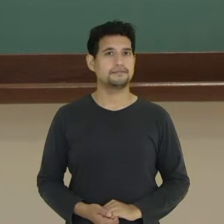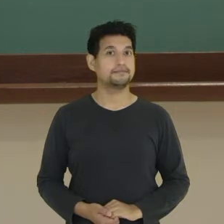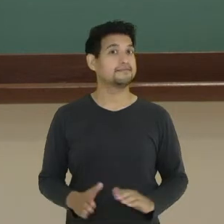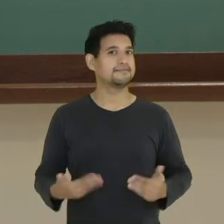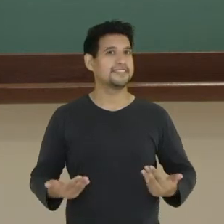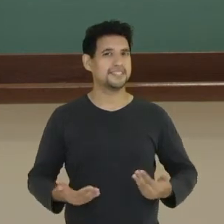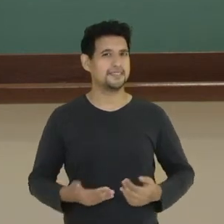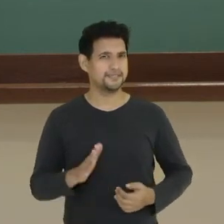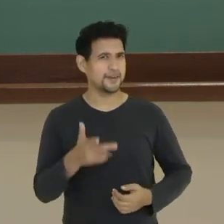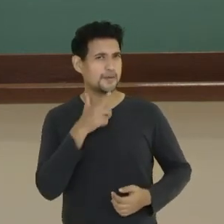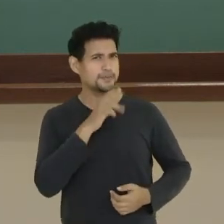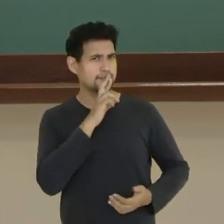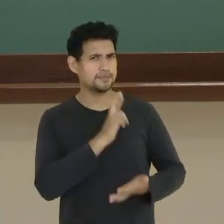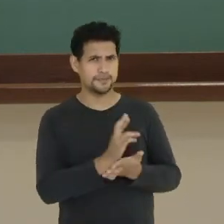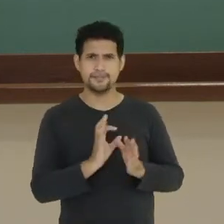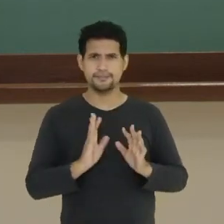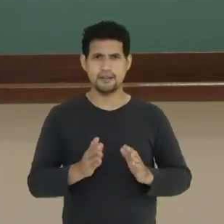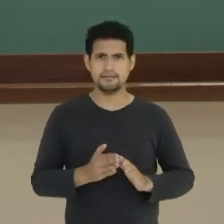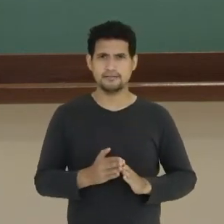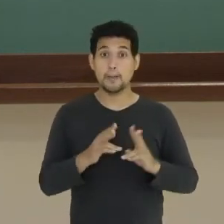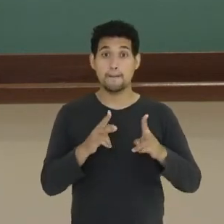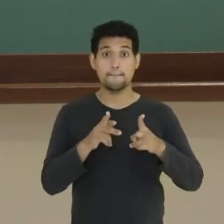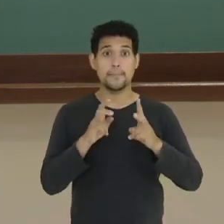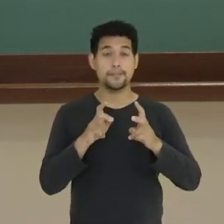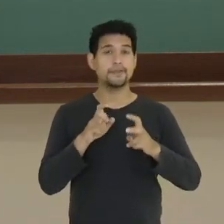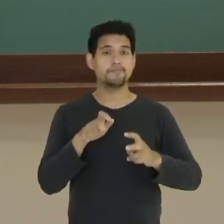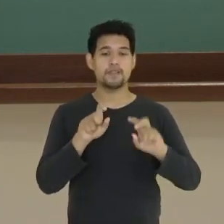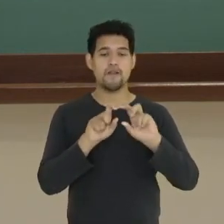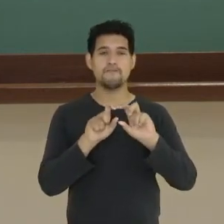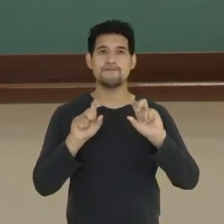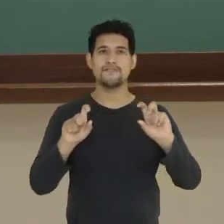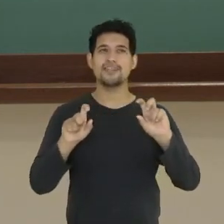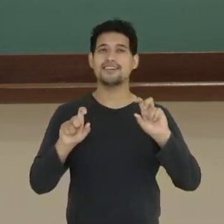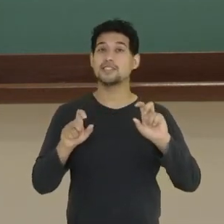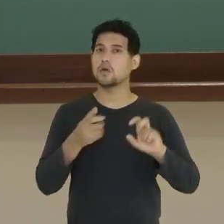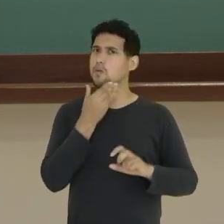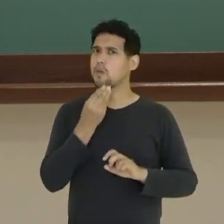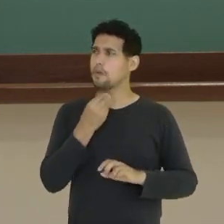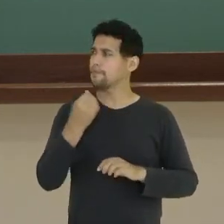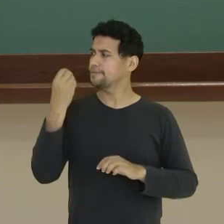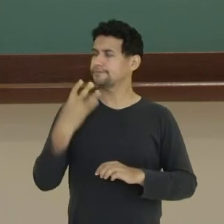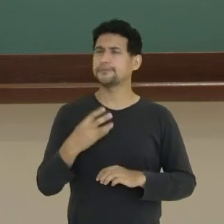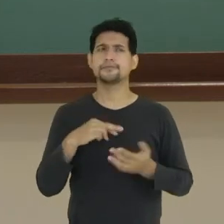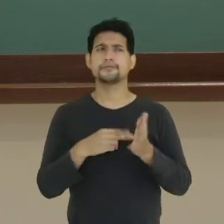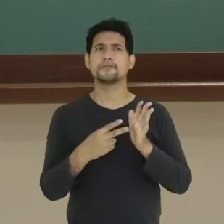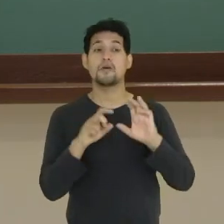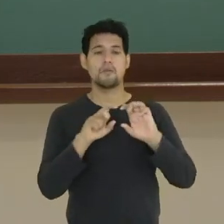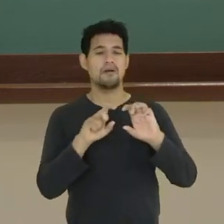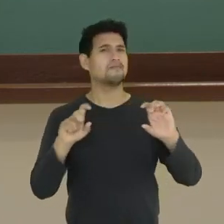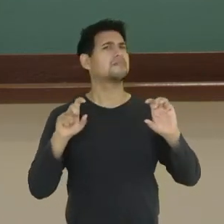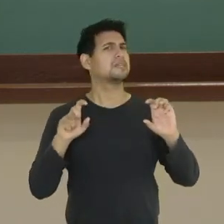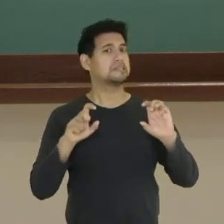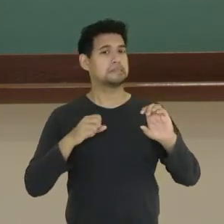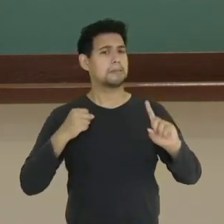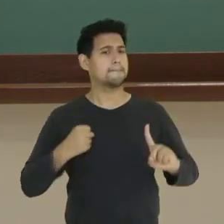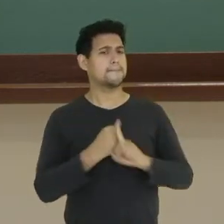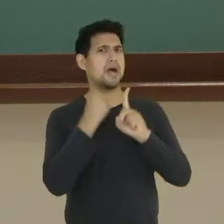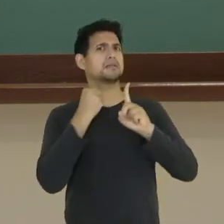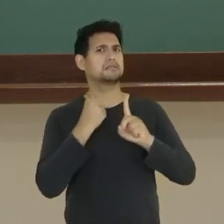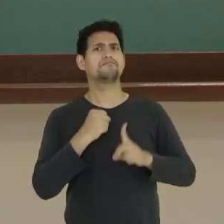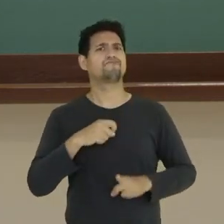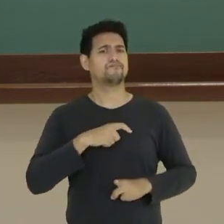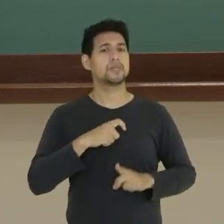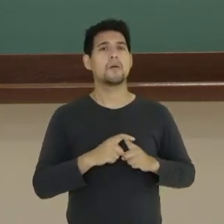E aí, pessoal, conseguiram responder? Vejam, essa frase aí do Rui Barbosa é uma frase bem forte, né? É uma